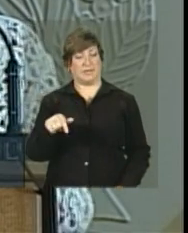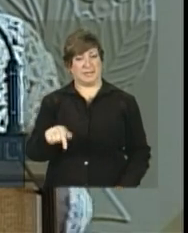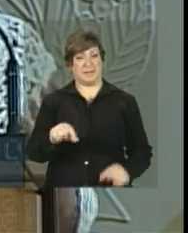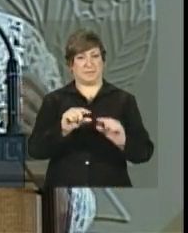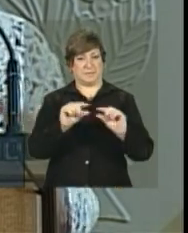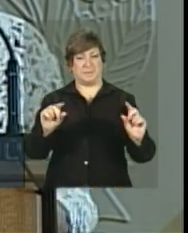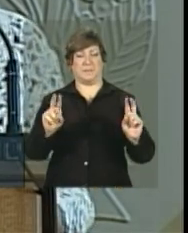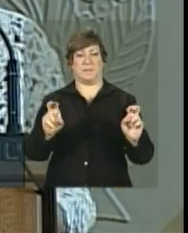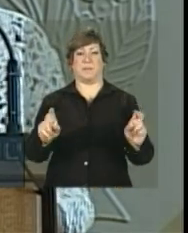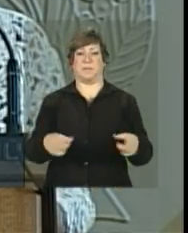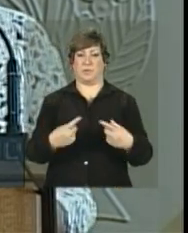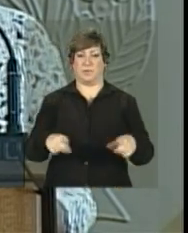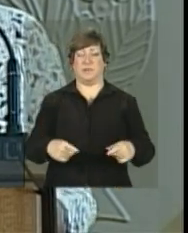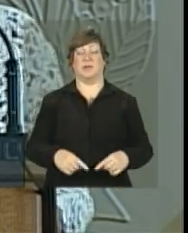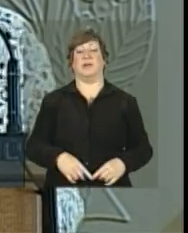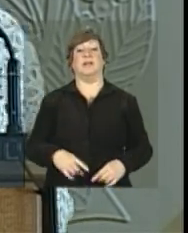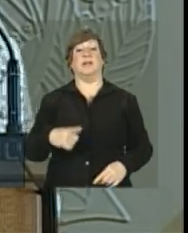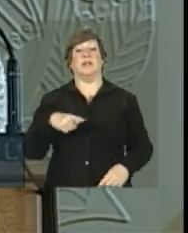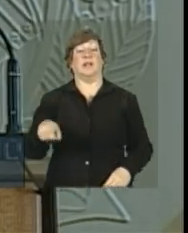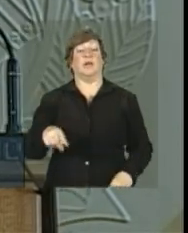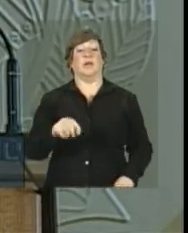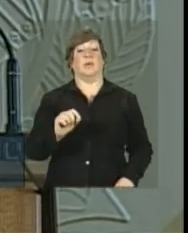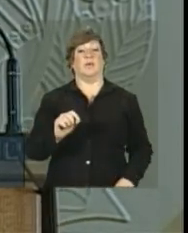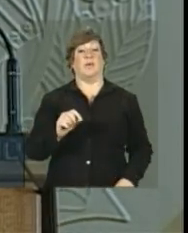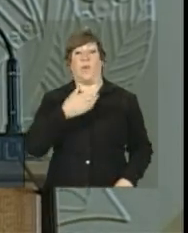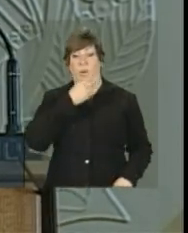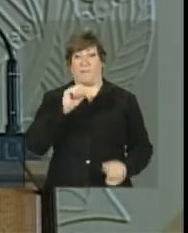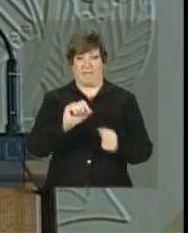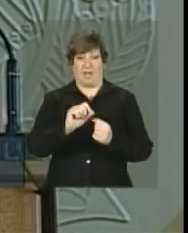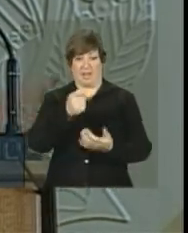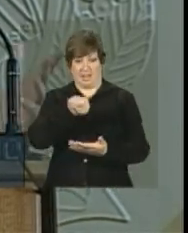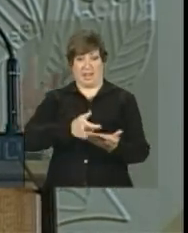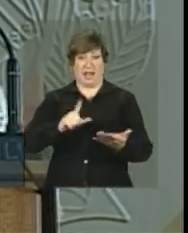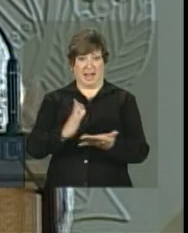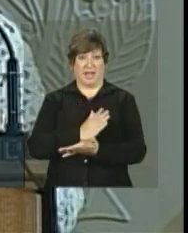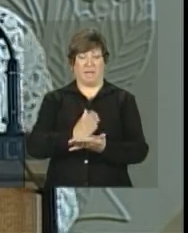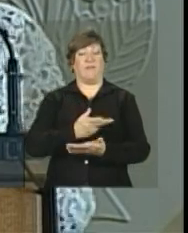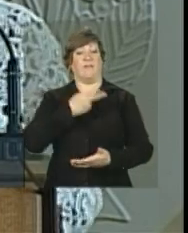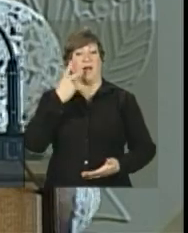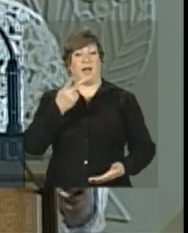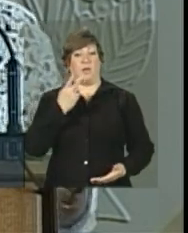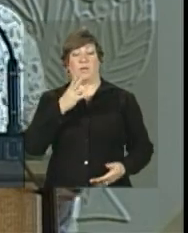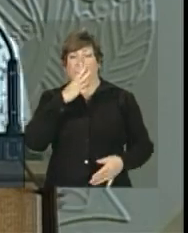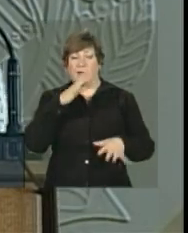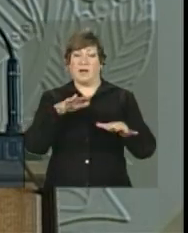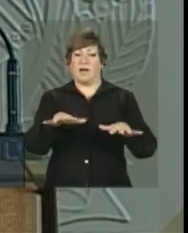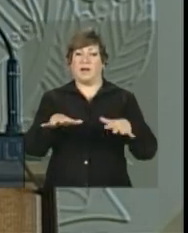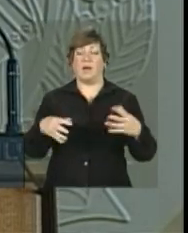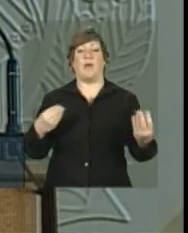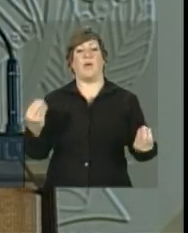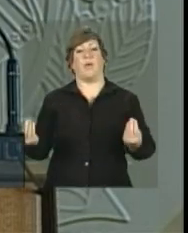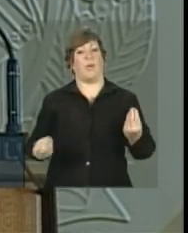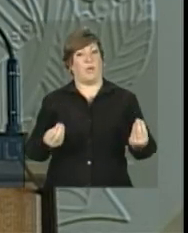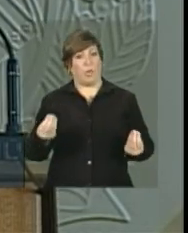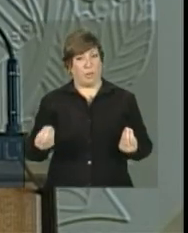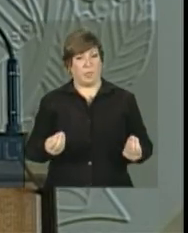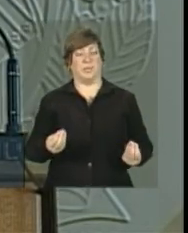livro que é magistral, dizia que era admiração, a perplexidade,